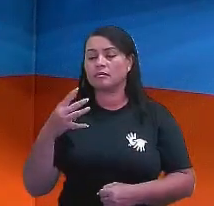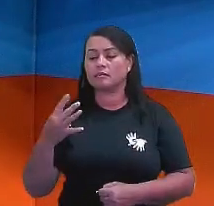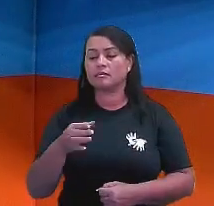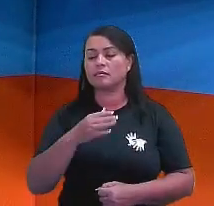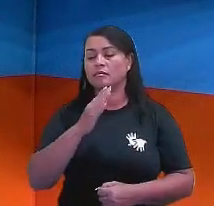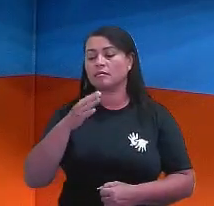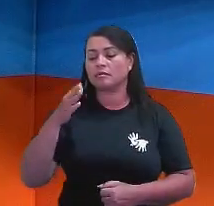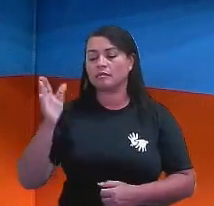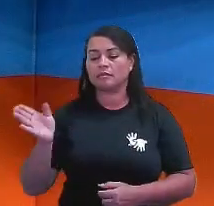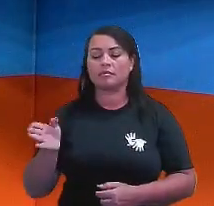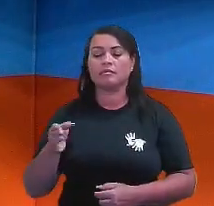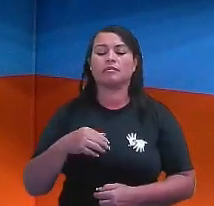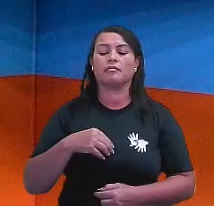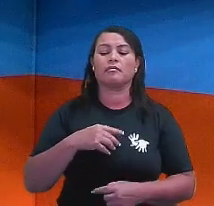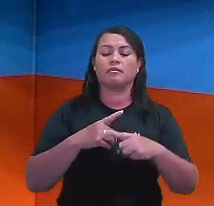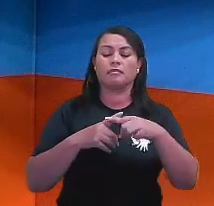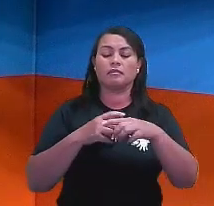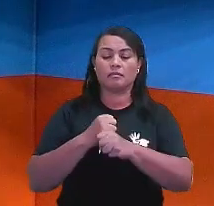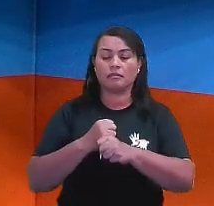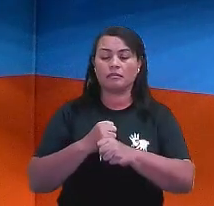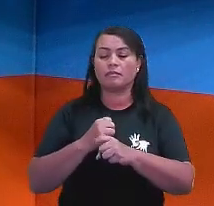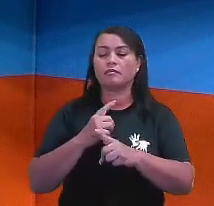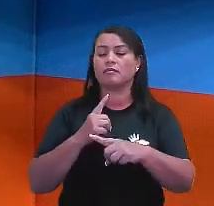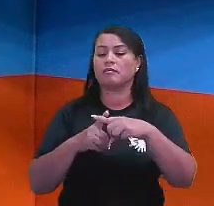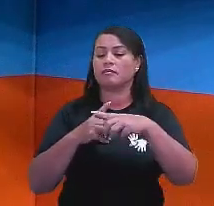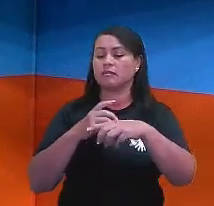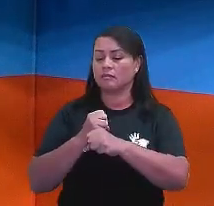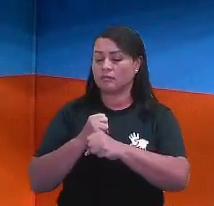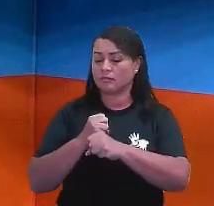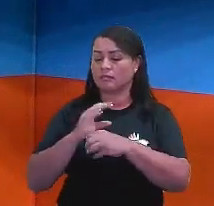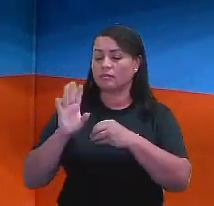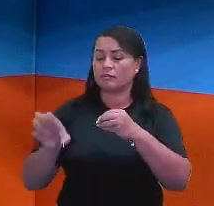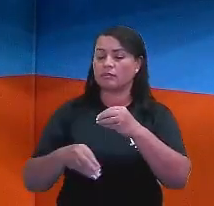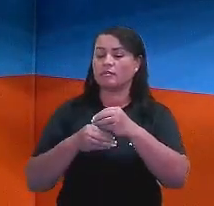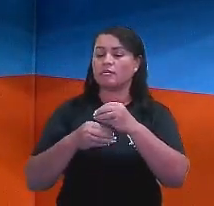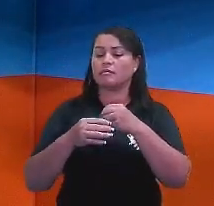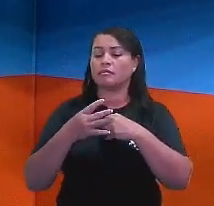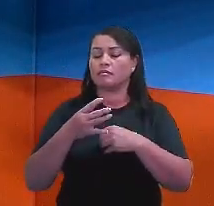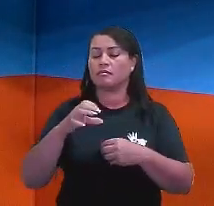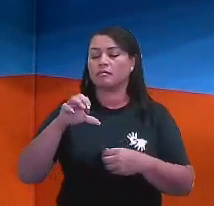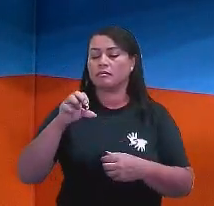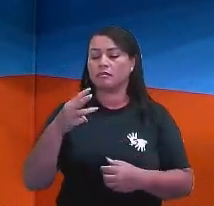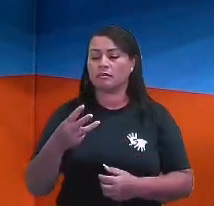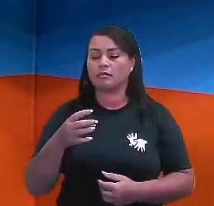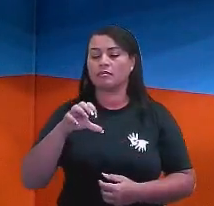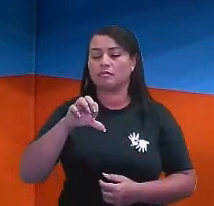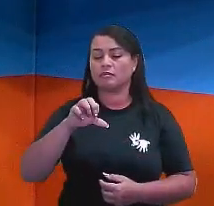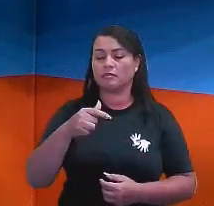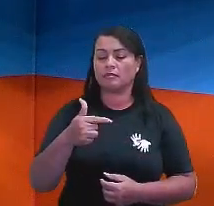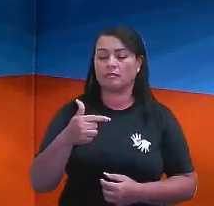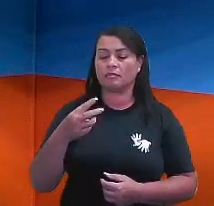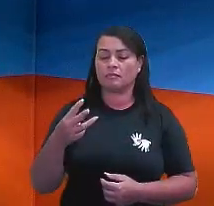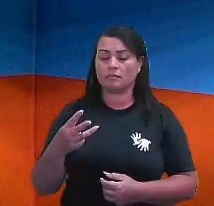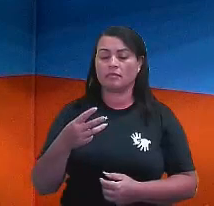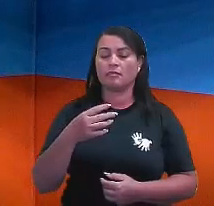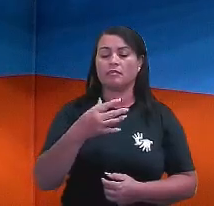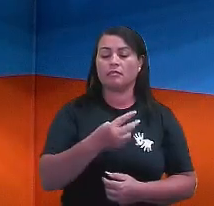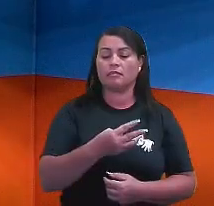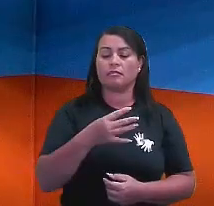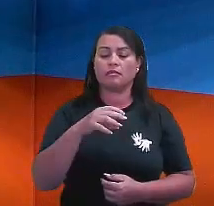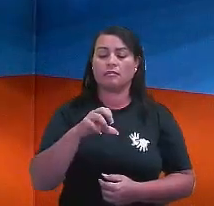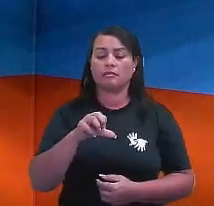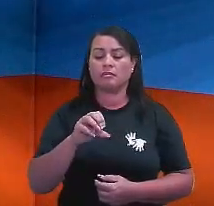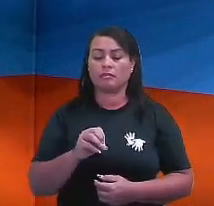assim sucessivamente. Vou achando o resultado e adicionando 493, 923,